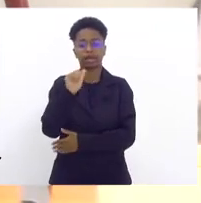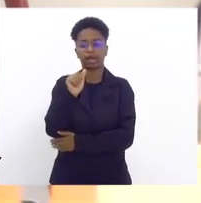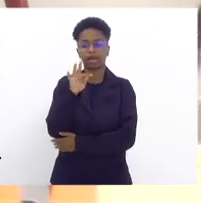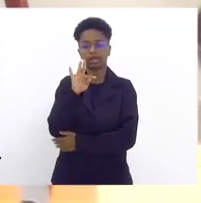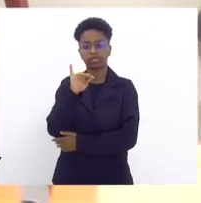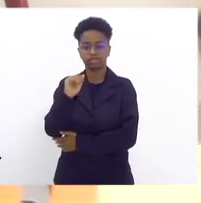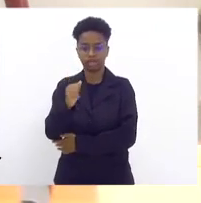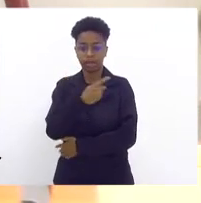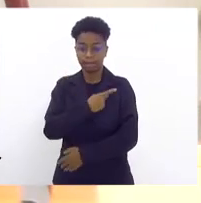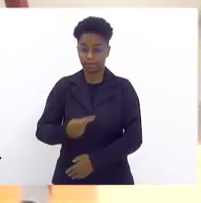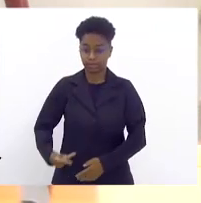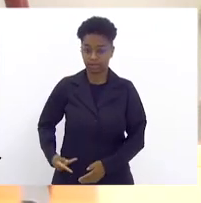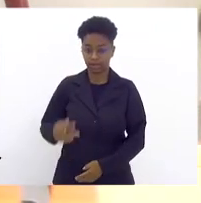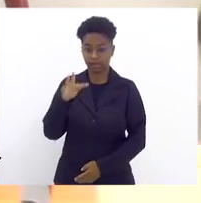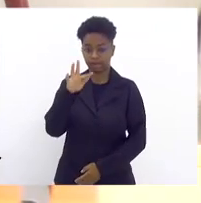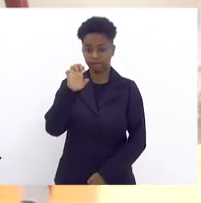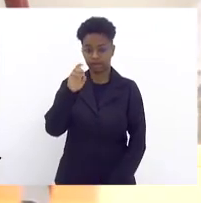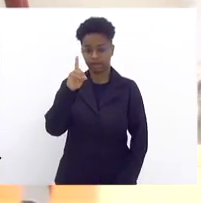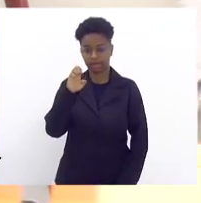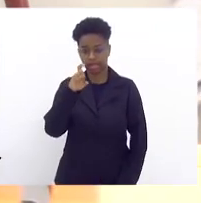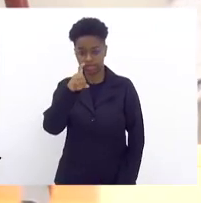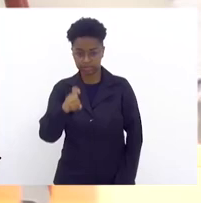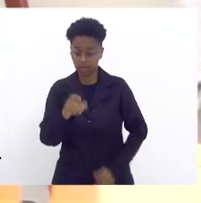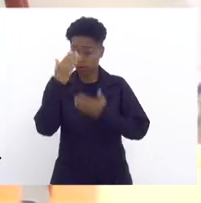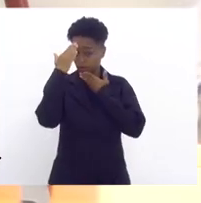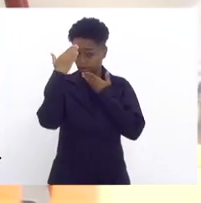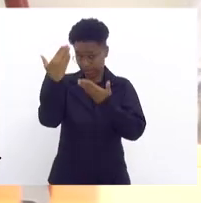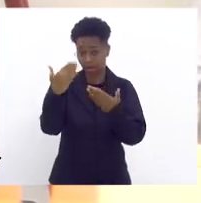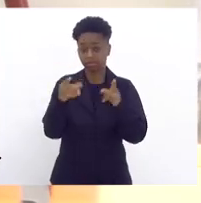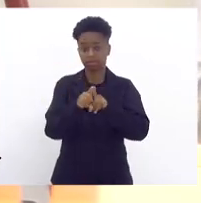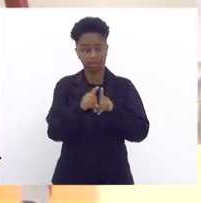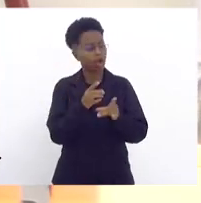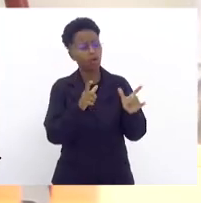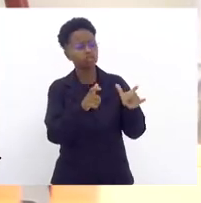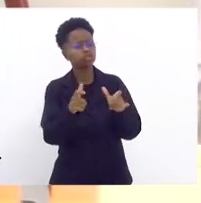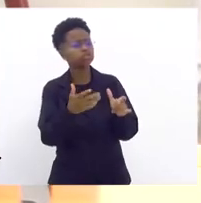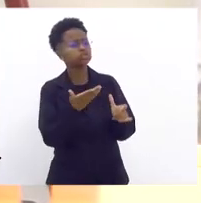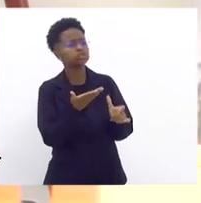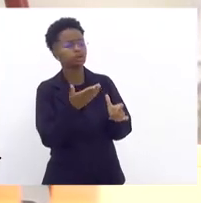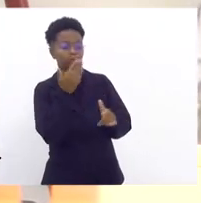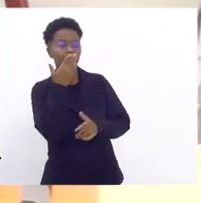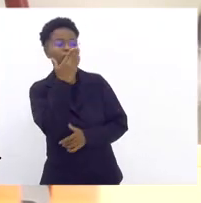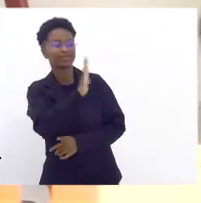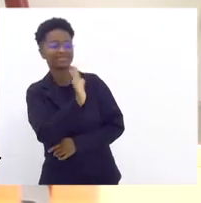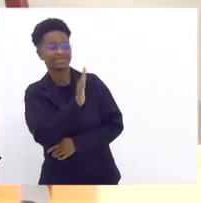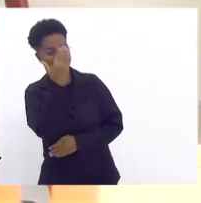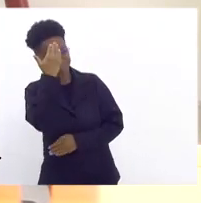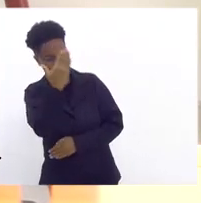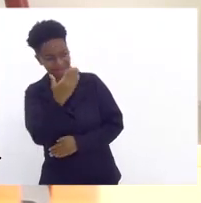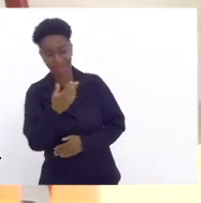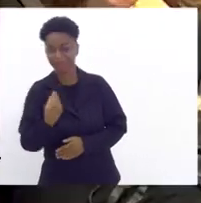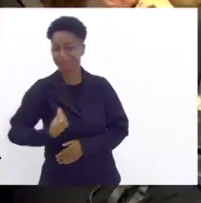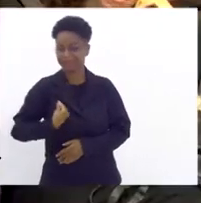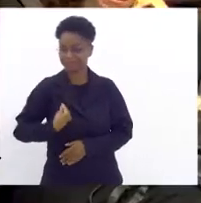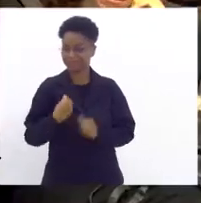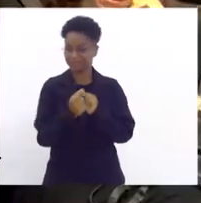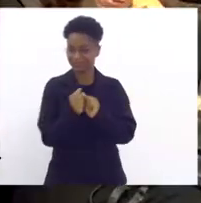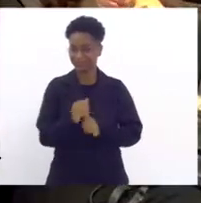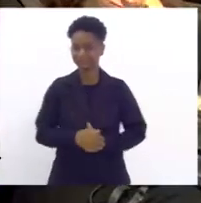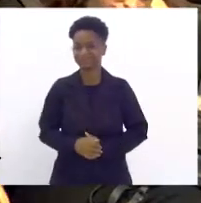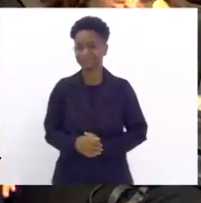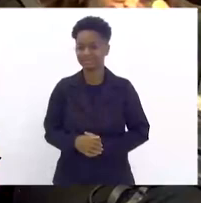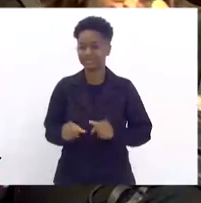da febex Muito obrigado Kátia Muito obrigado e a Kátia Um beijo minha querida obrigado pela presença conosco